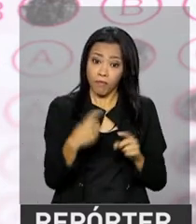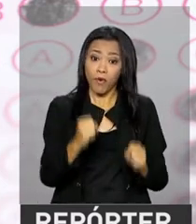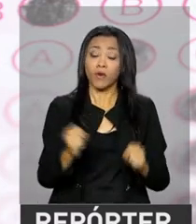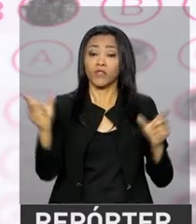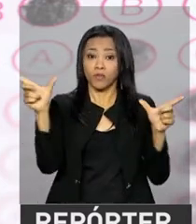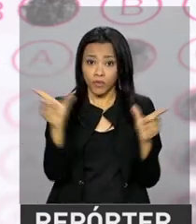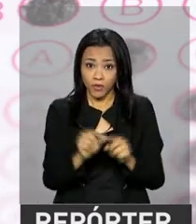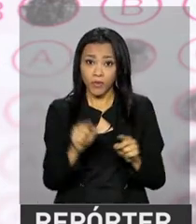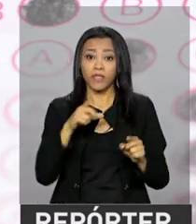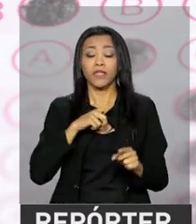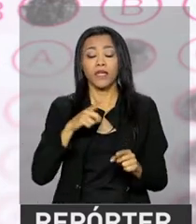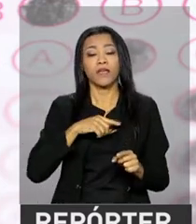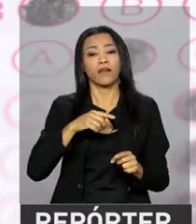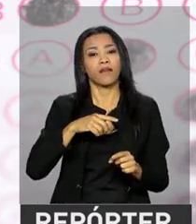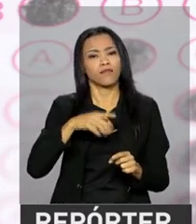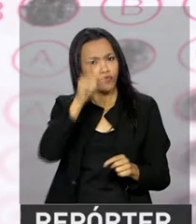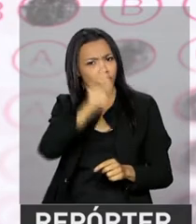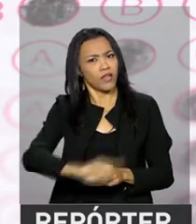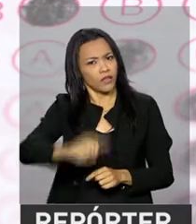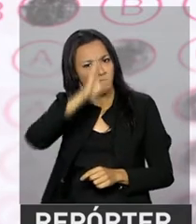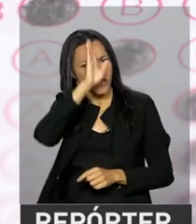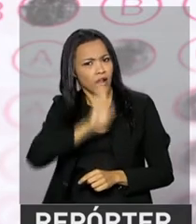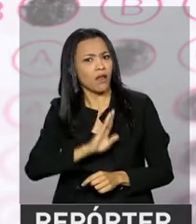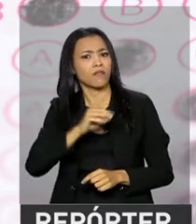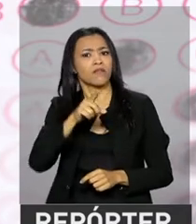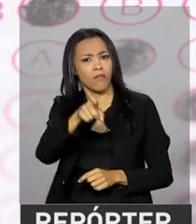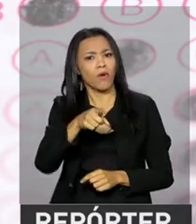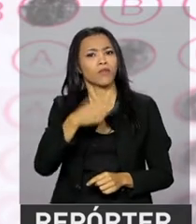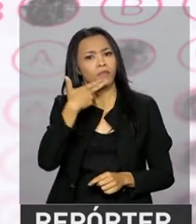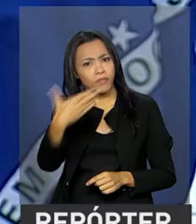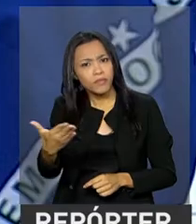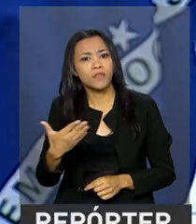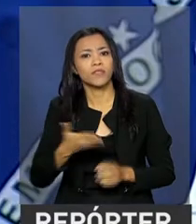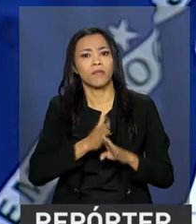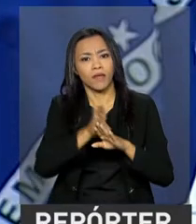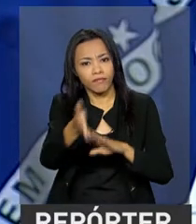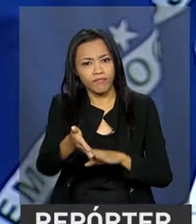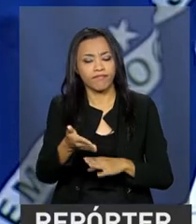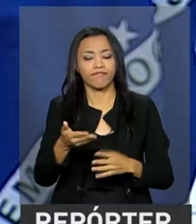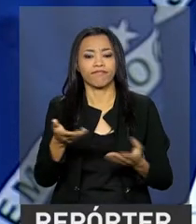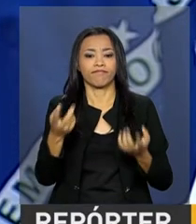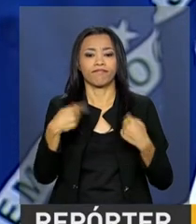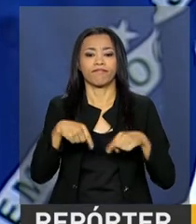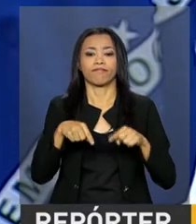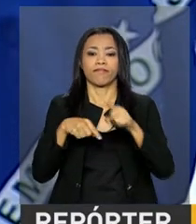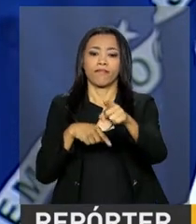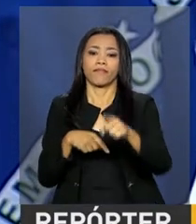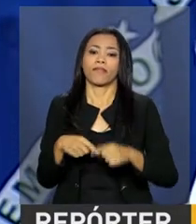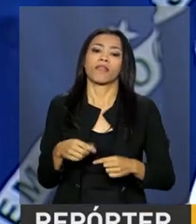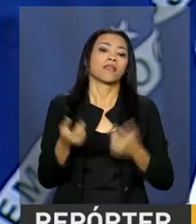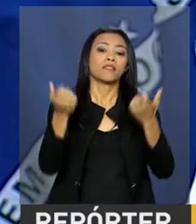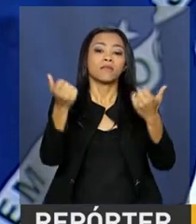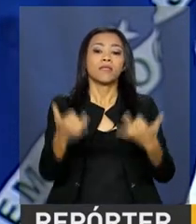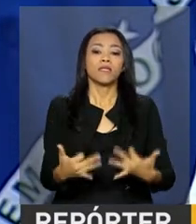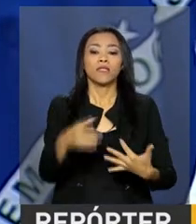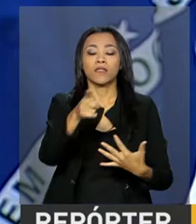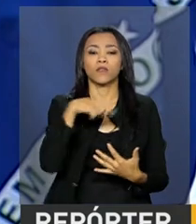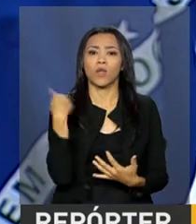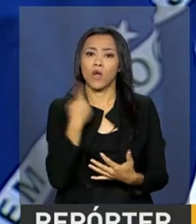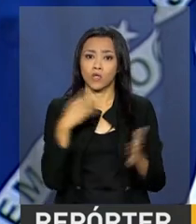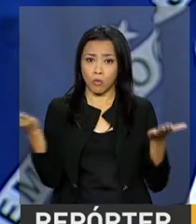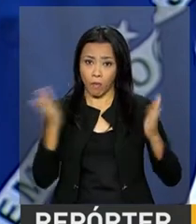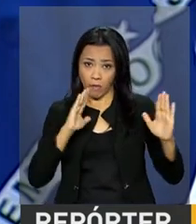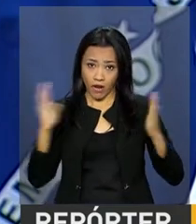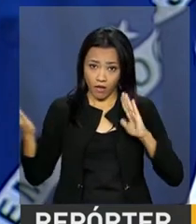mas que não conseguiu efetivar lá podem entrar com recurso nós estabelecemos um prazo de